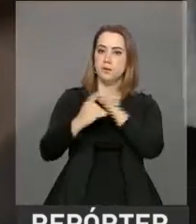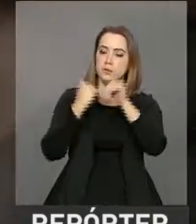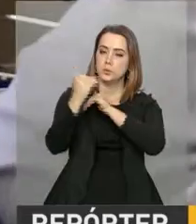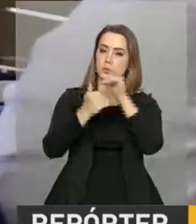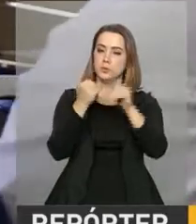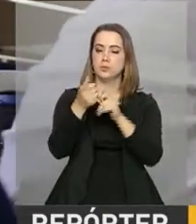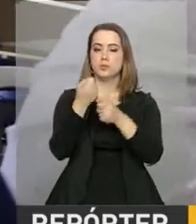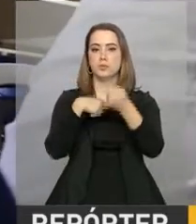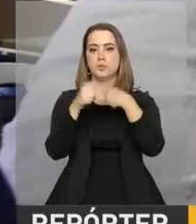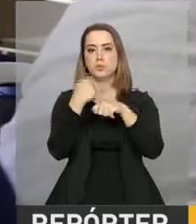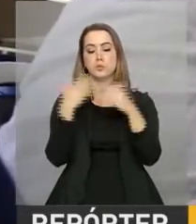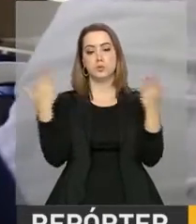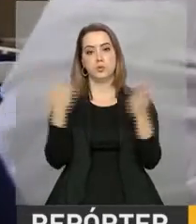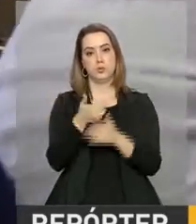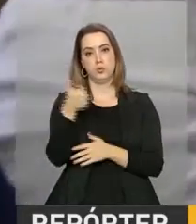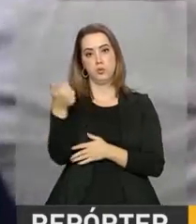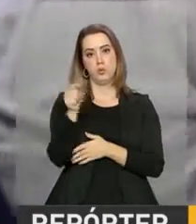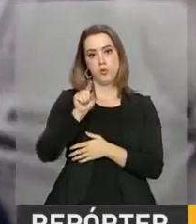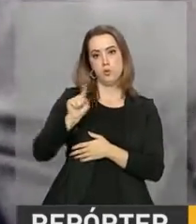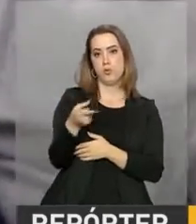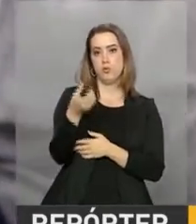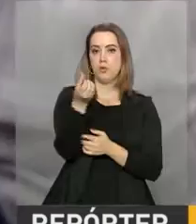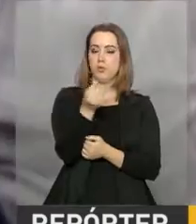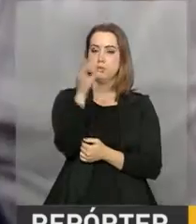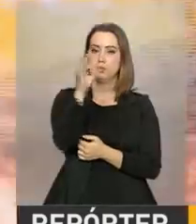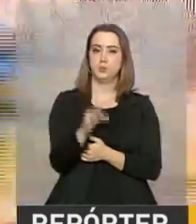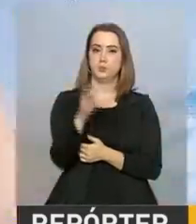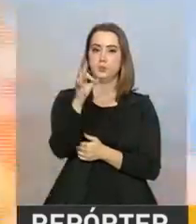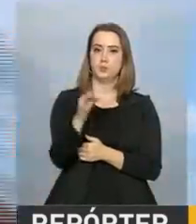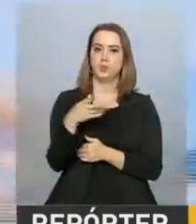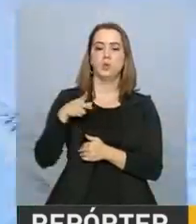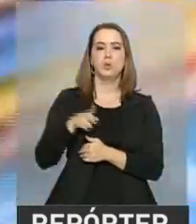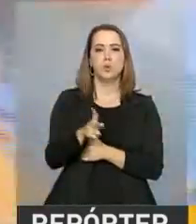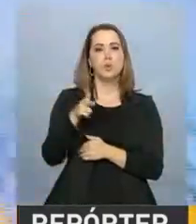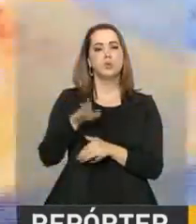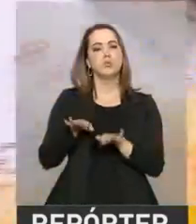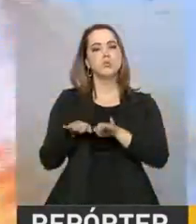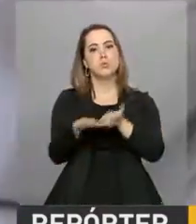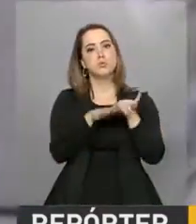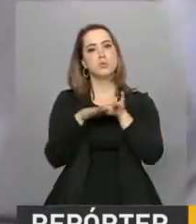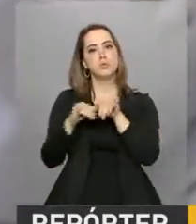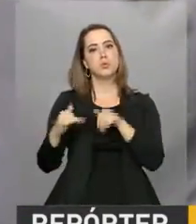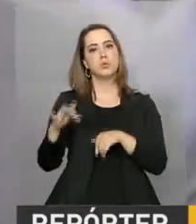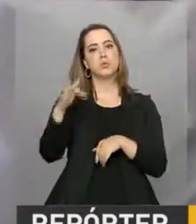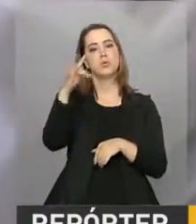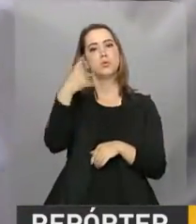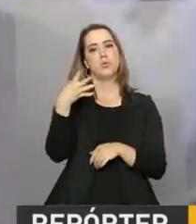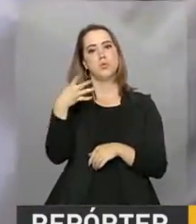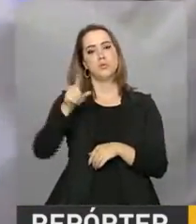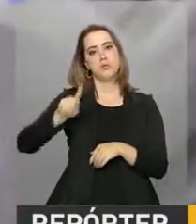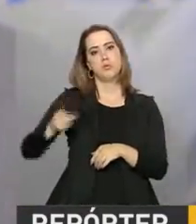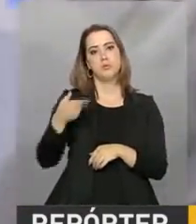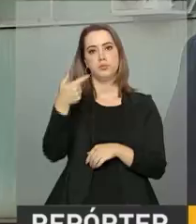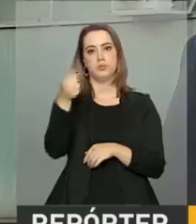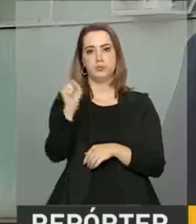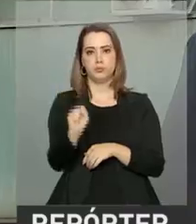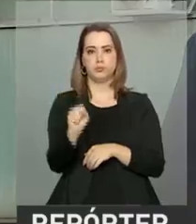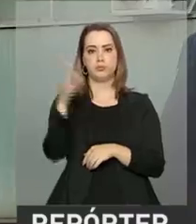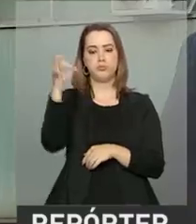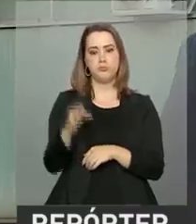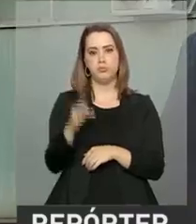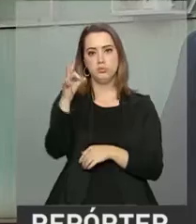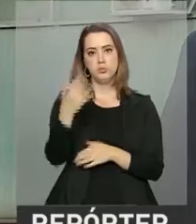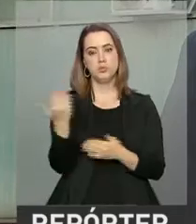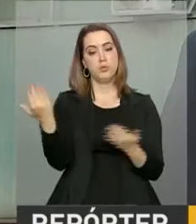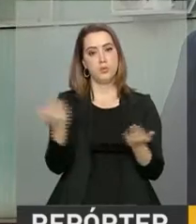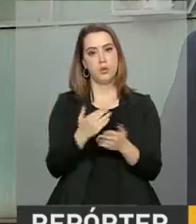de 1,2% para 1,6% e manteve a projeção de inflação em 4,8%. A partir